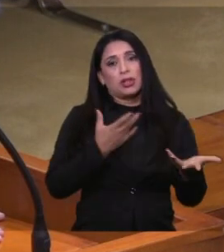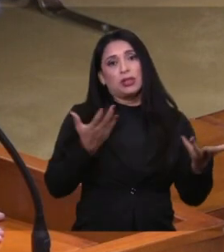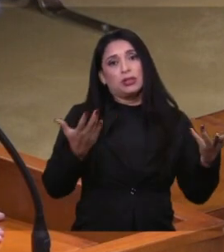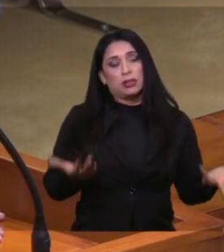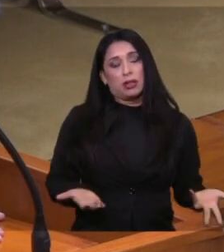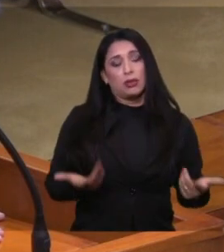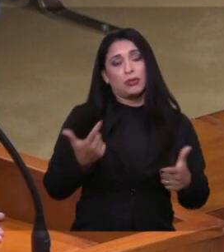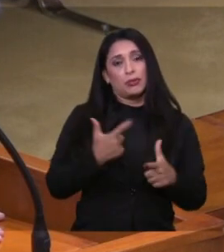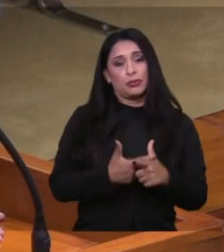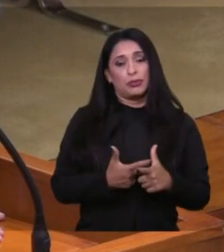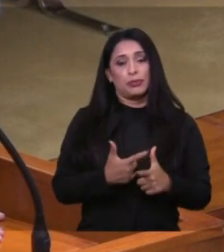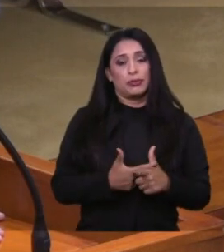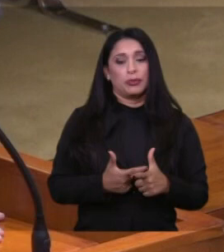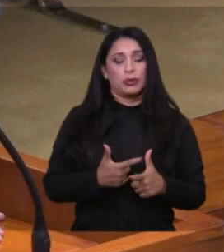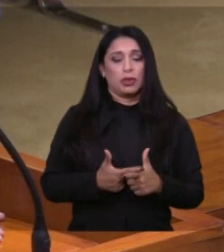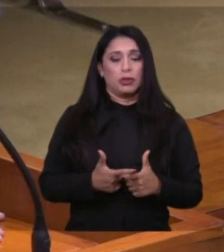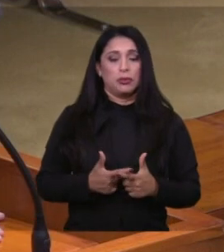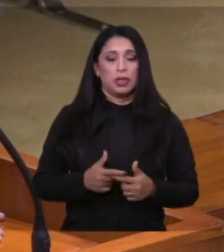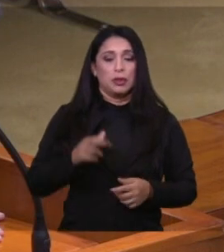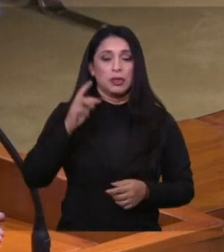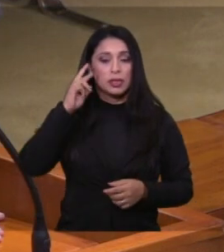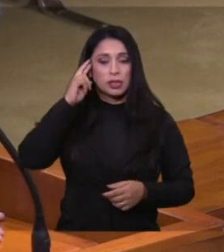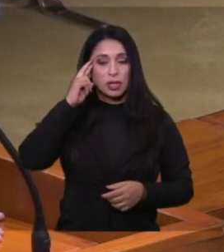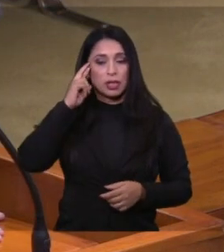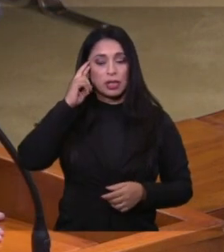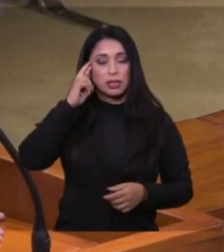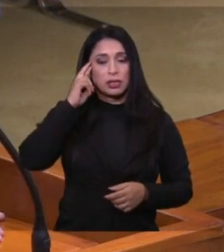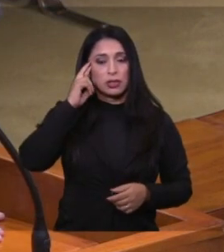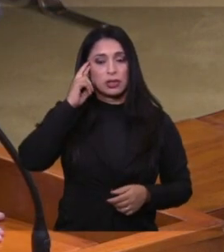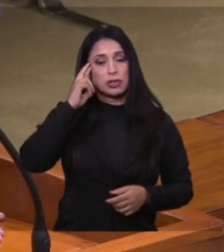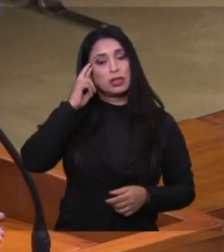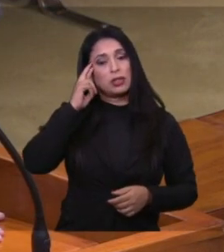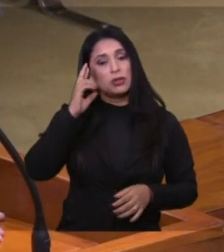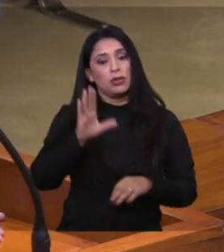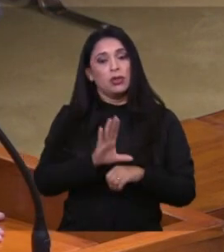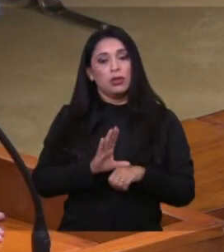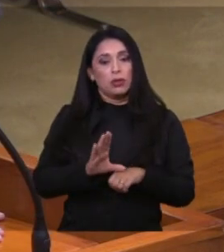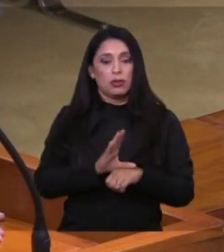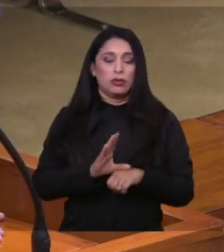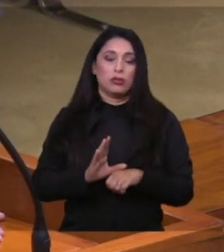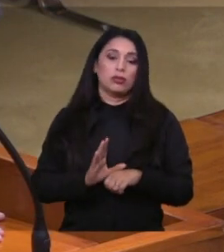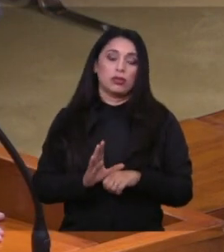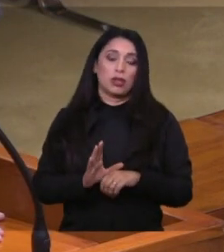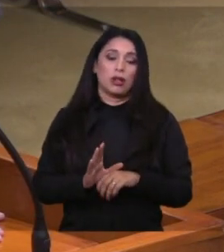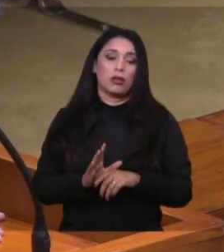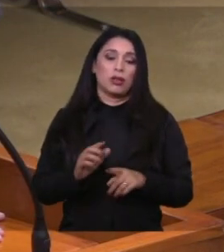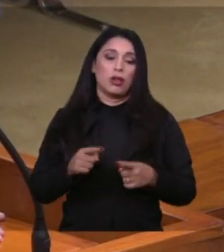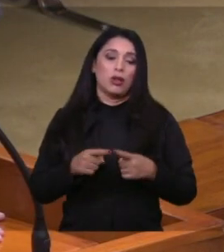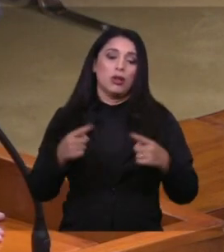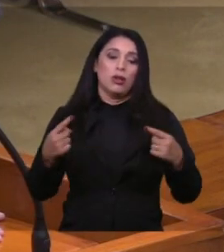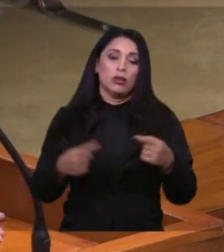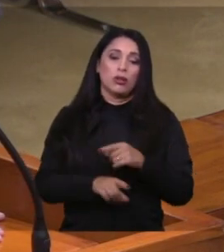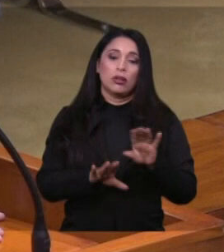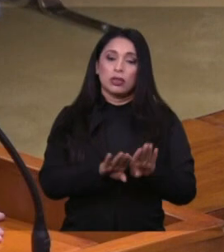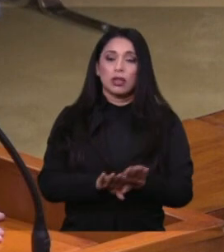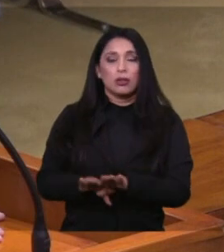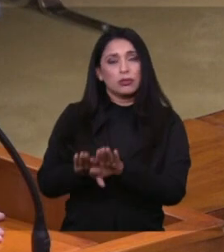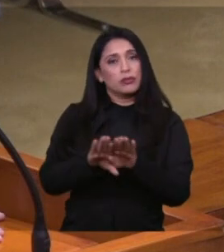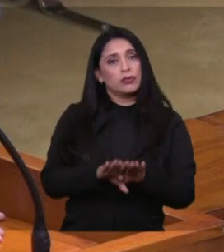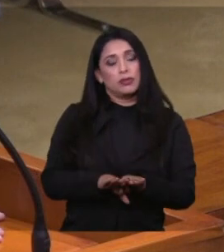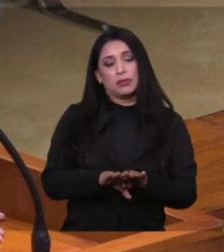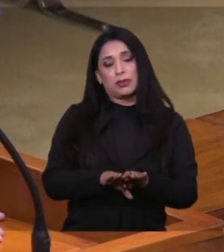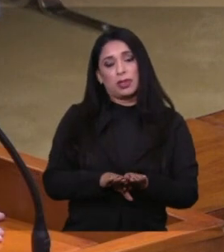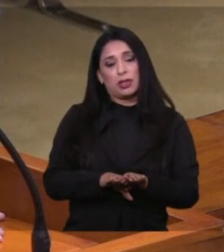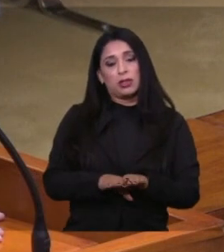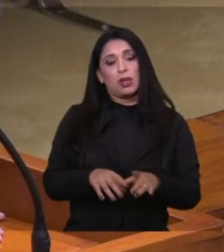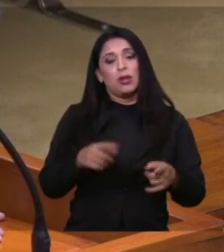senhores ministros, num outro raciocínio também de ordem constitucional forte, que é a violação do princípio da uniformidade.